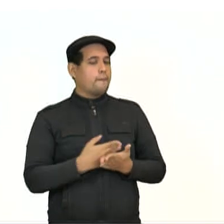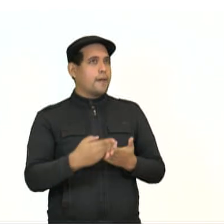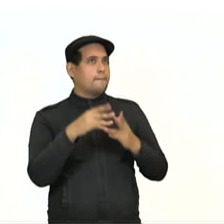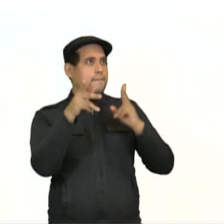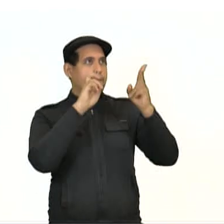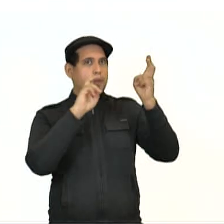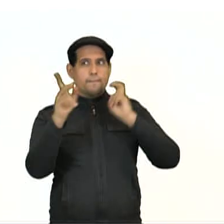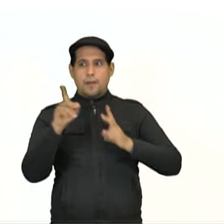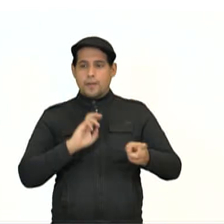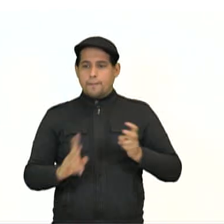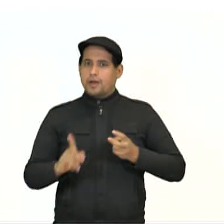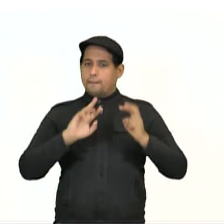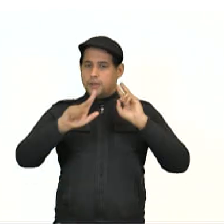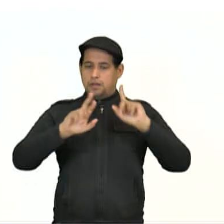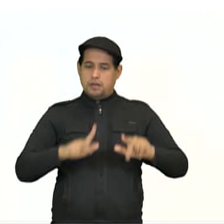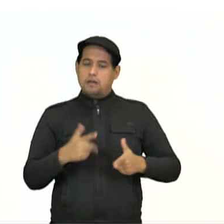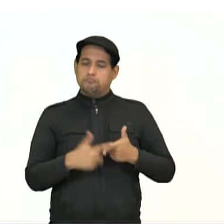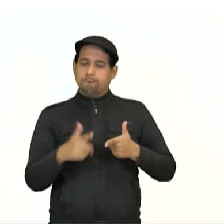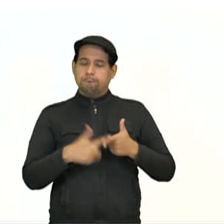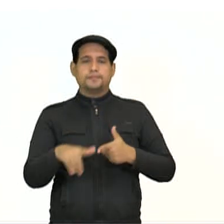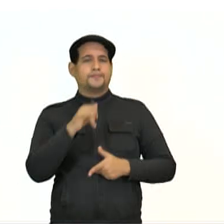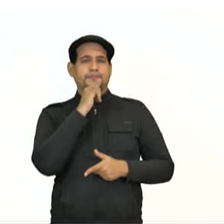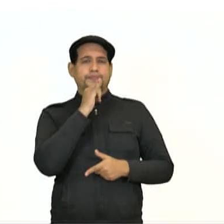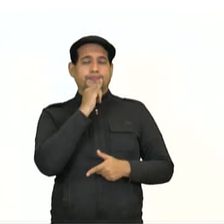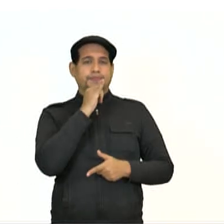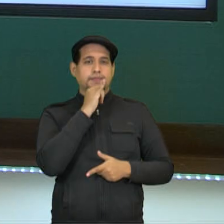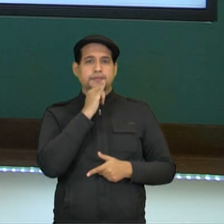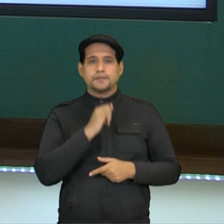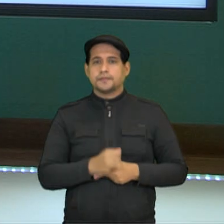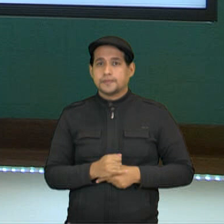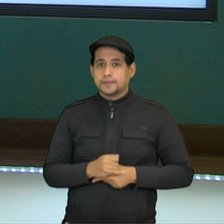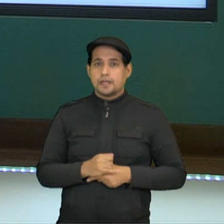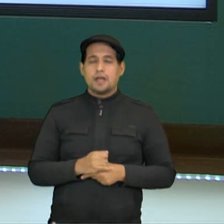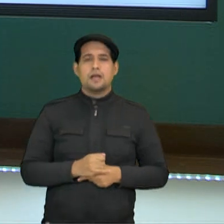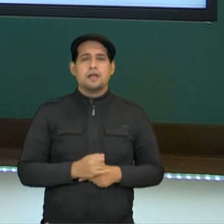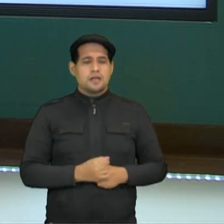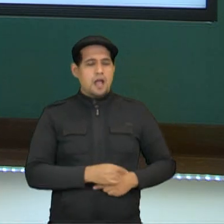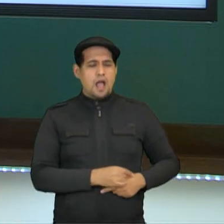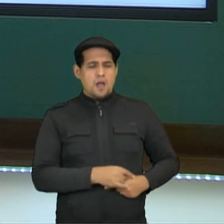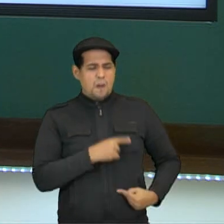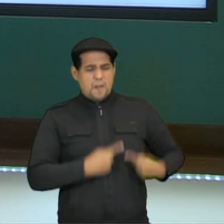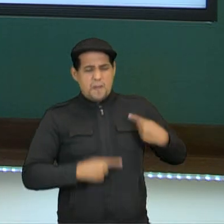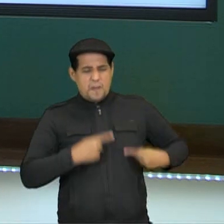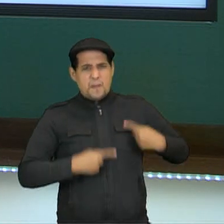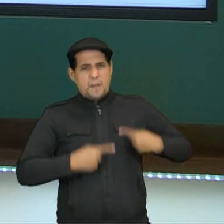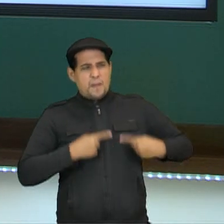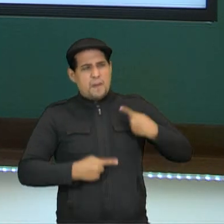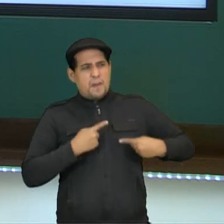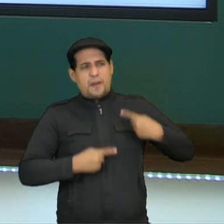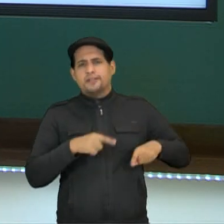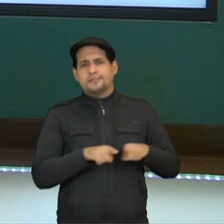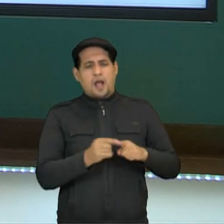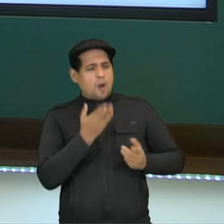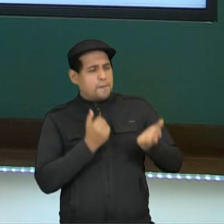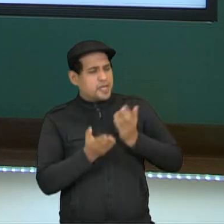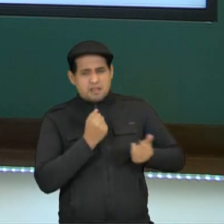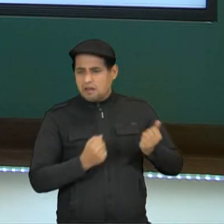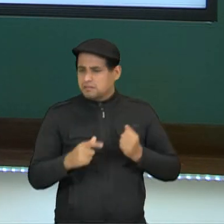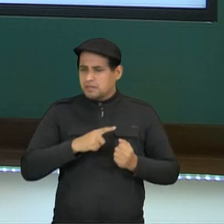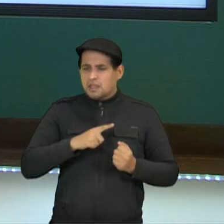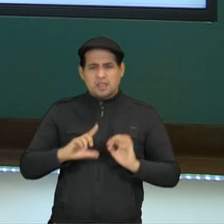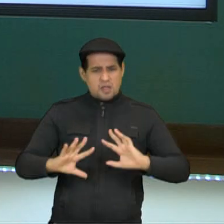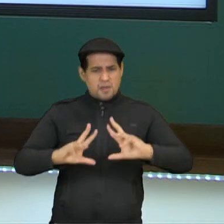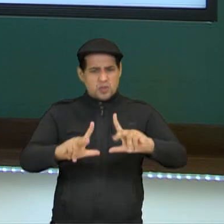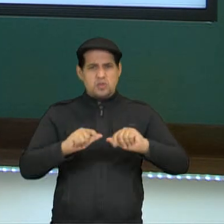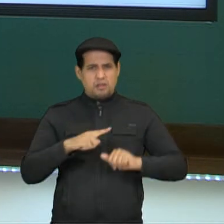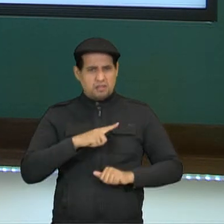ver diversos problemas, como, por exemplo, a disputa por recursos alimentares. Será que tem nutriente para